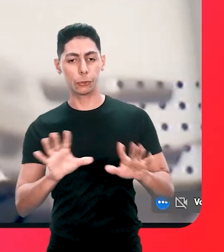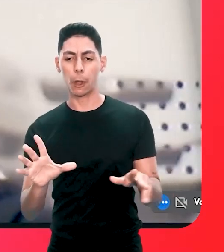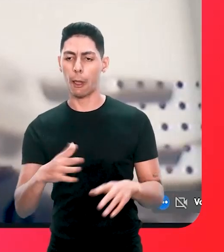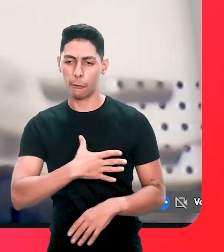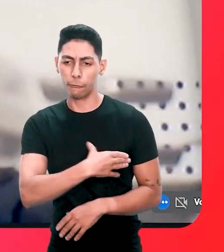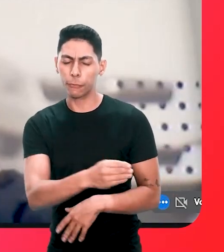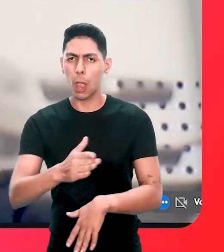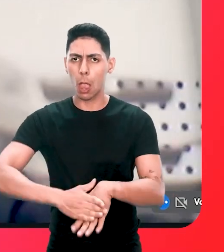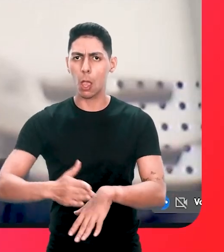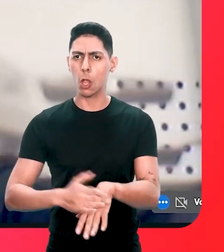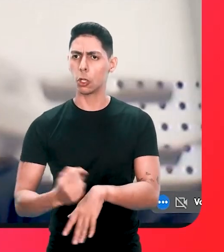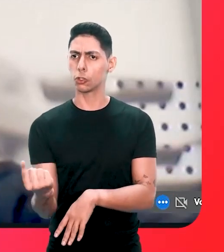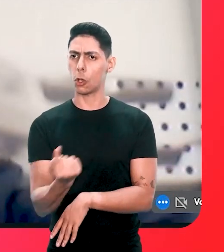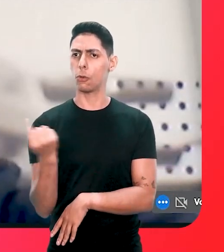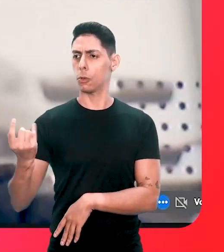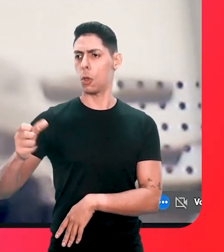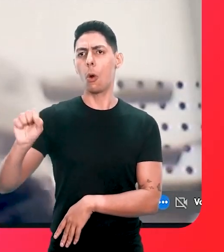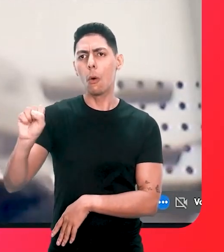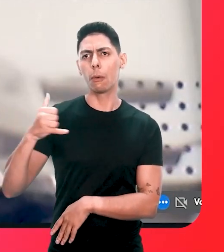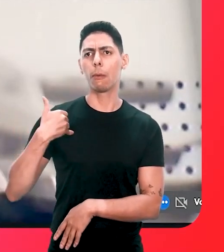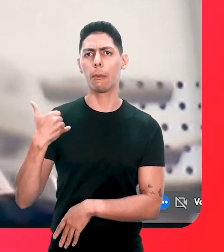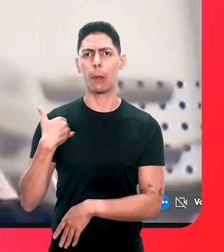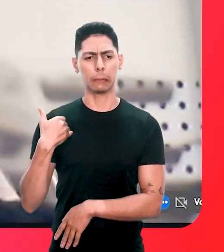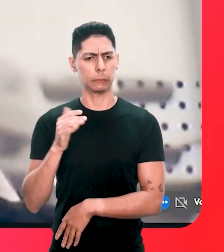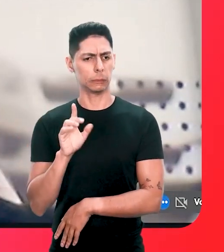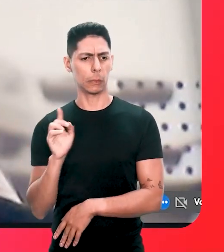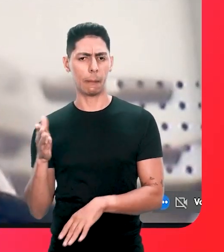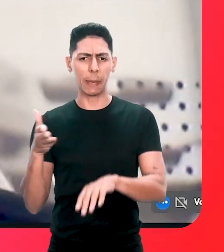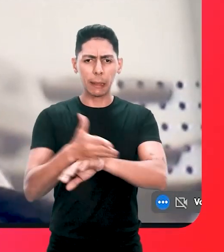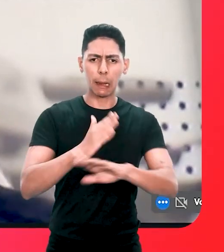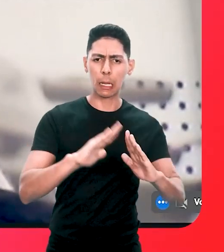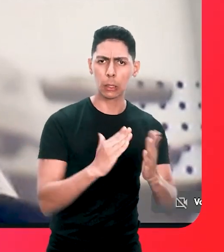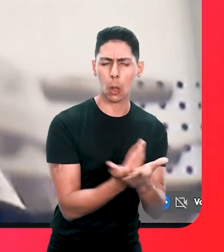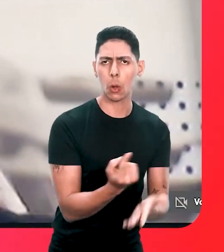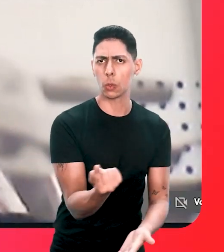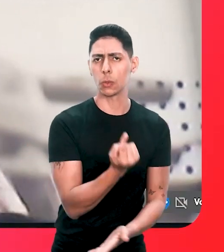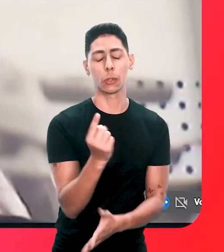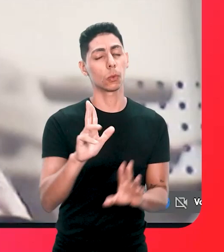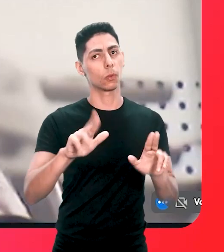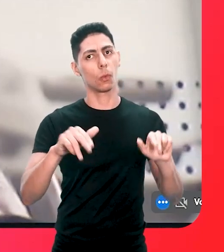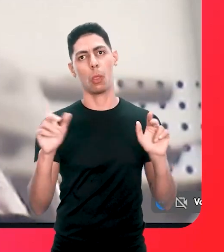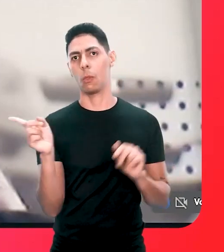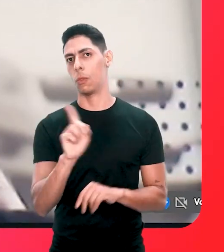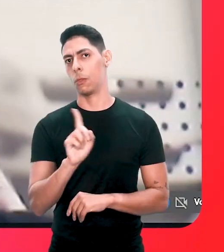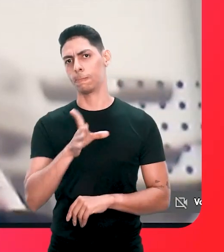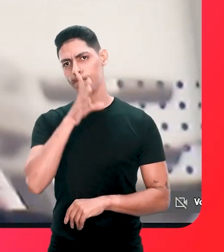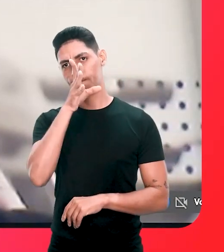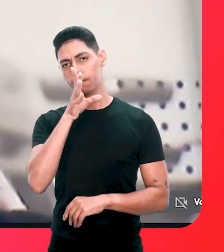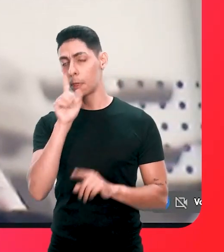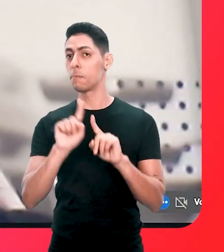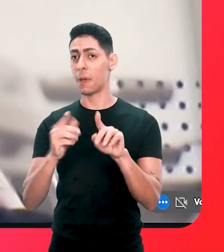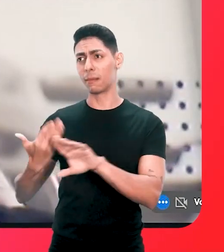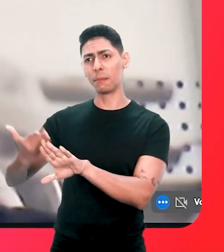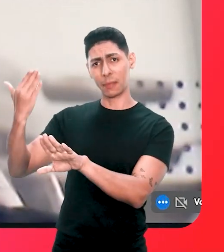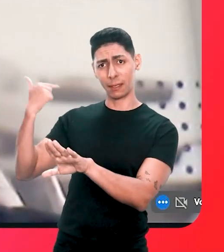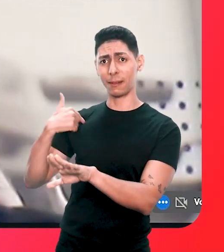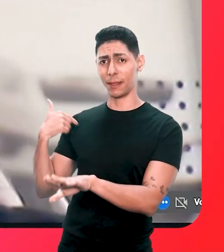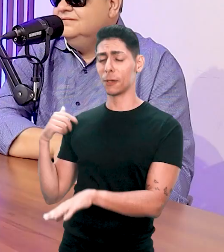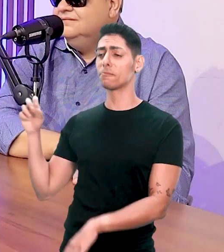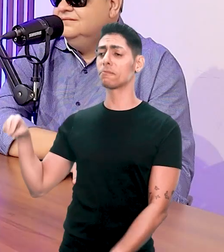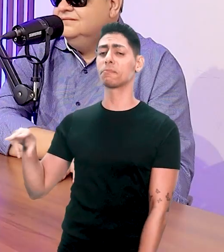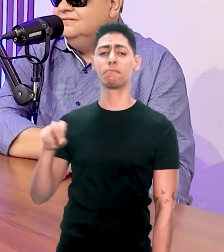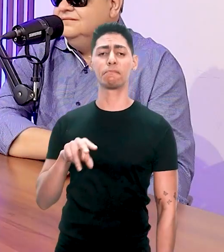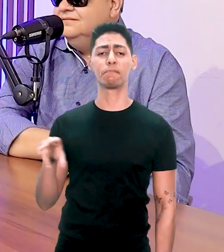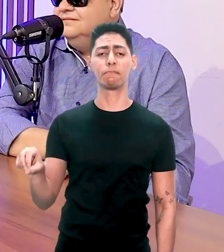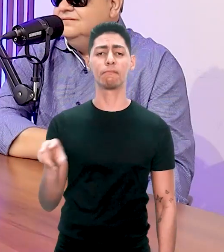filho de 8 anos nem para descer sozinho na frente do prédio, né? Eu ia sozinho para a escola,